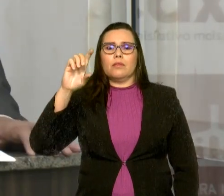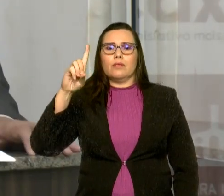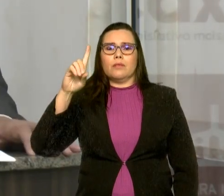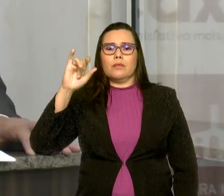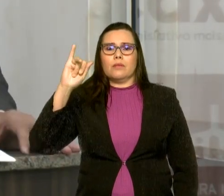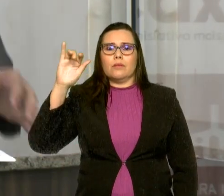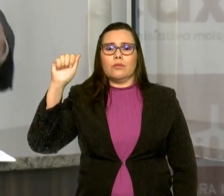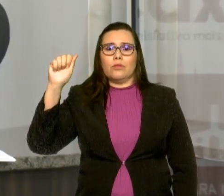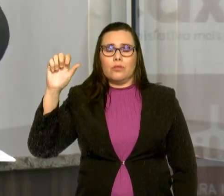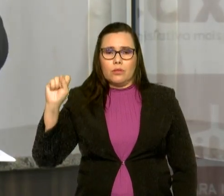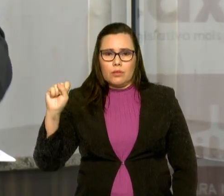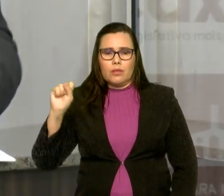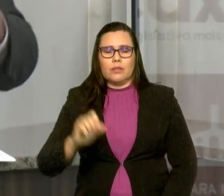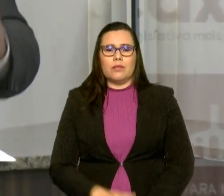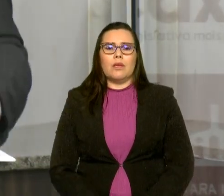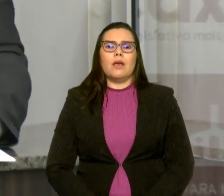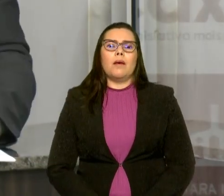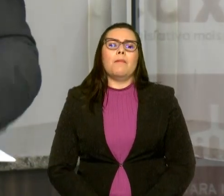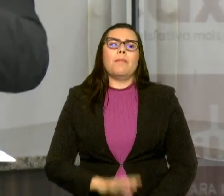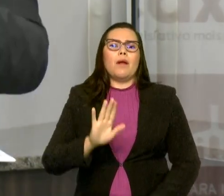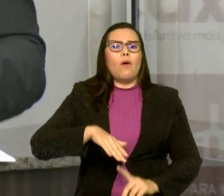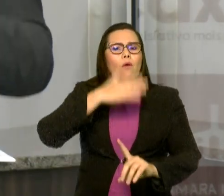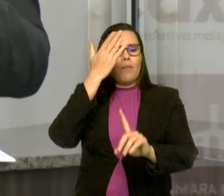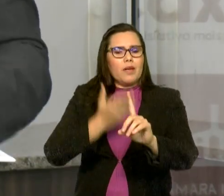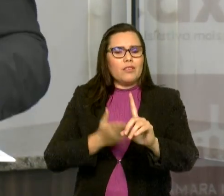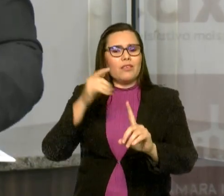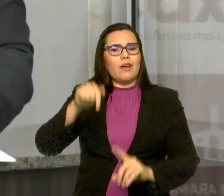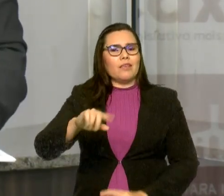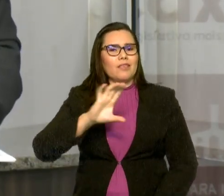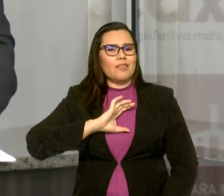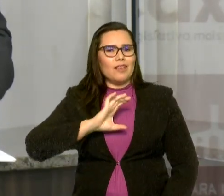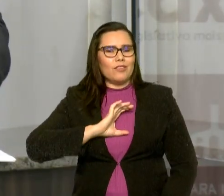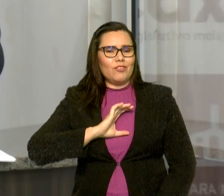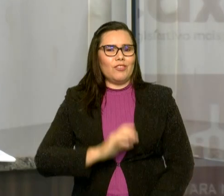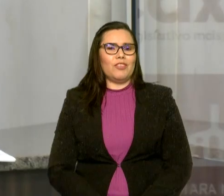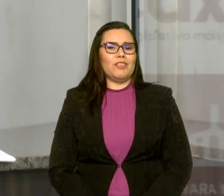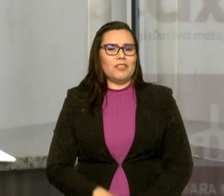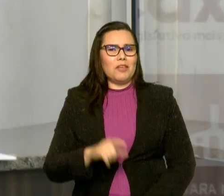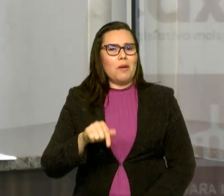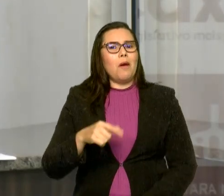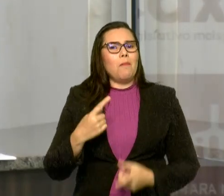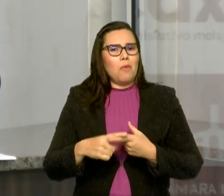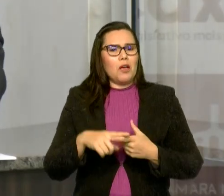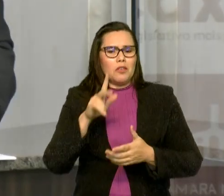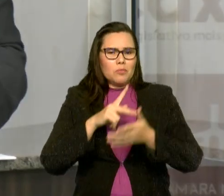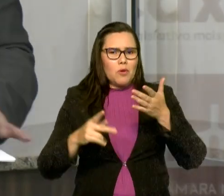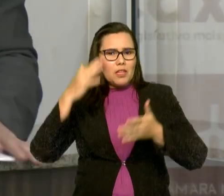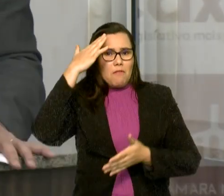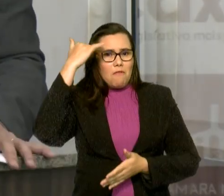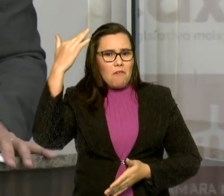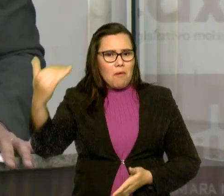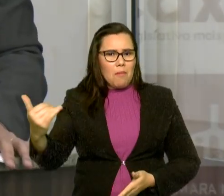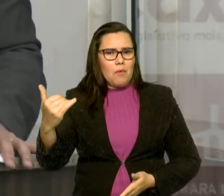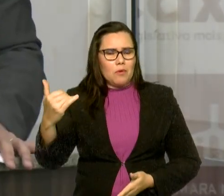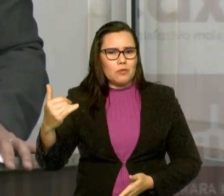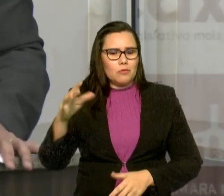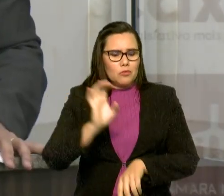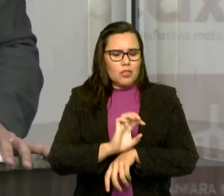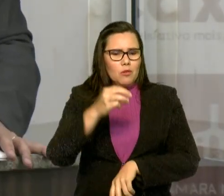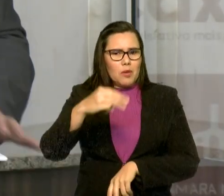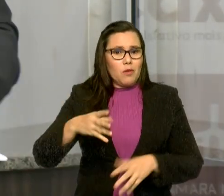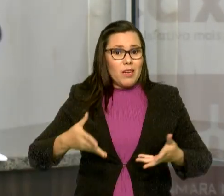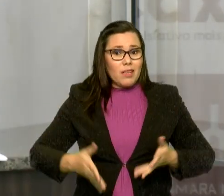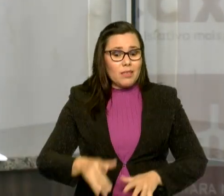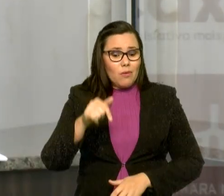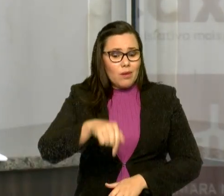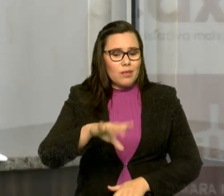Câmara Municipal de Caxias, que nos cede esse espaço aqui, que é a terra de Gonçalves Dias. Vamos aprovar esse projeto deputado de lei. Rodrigo. Deputado